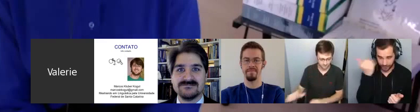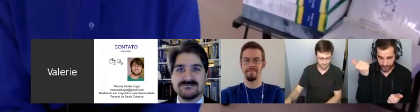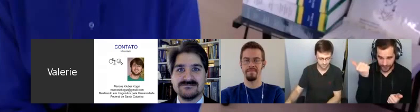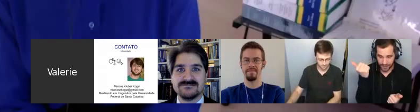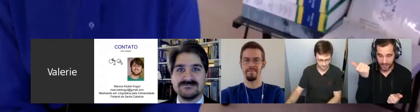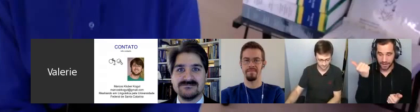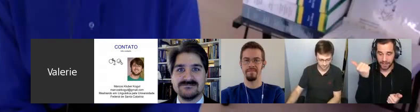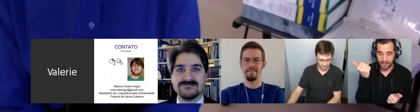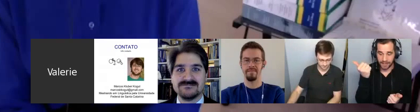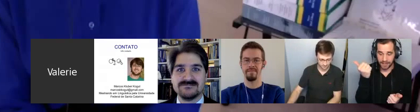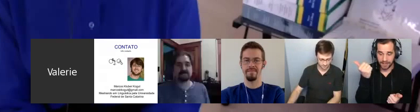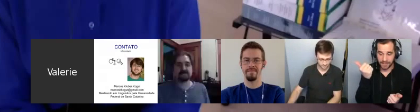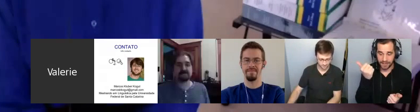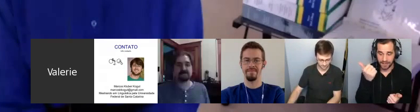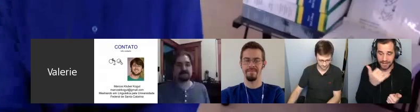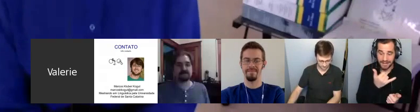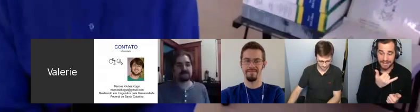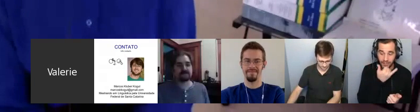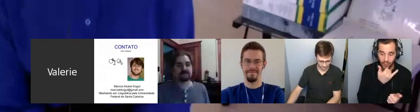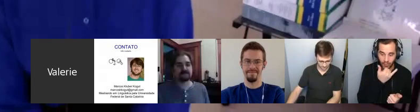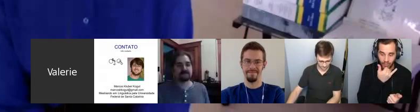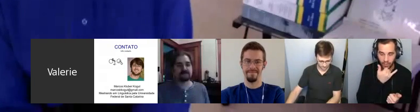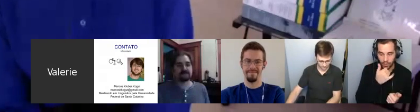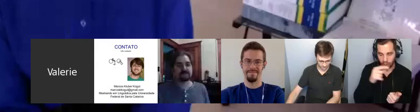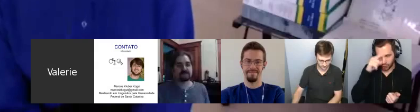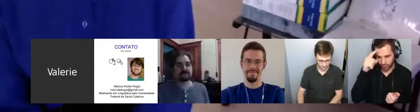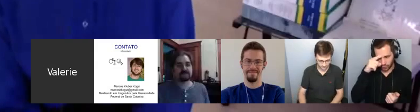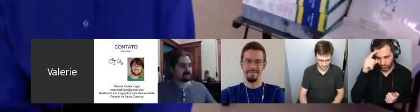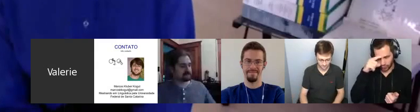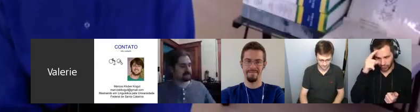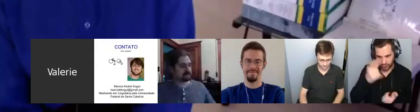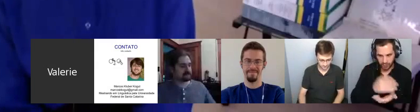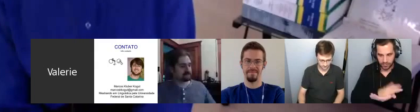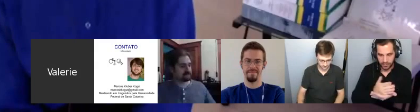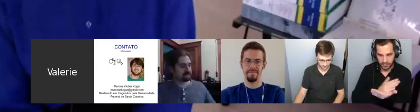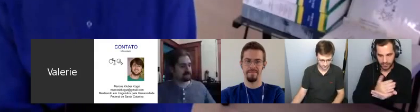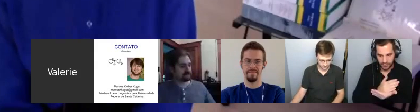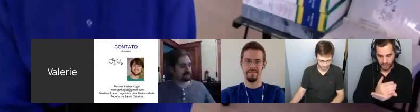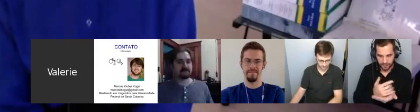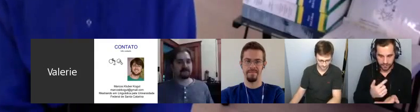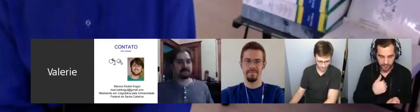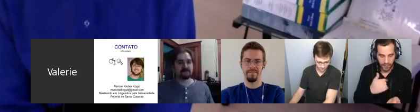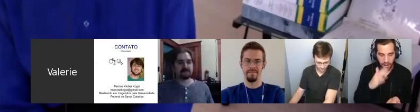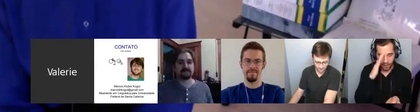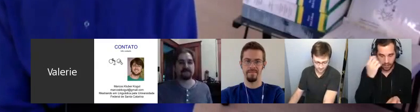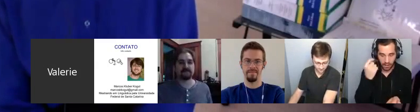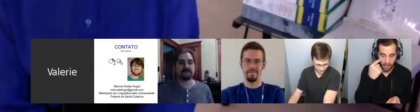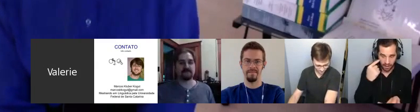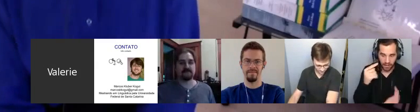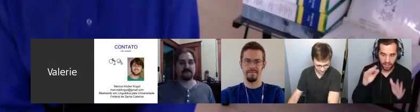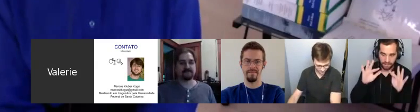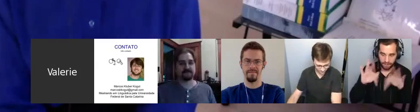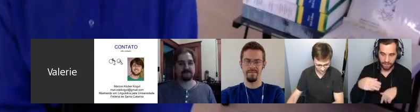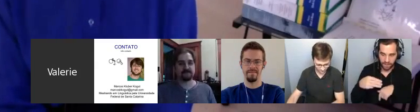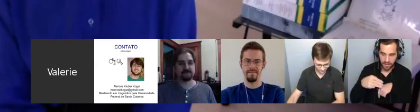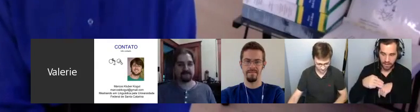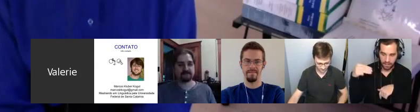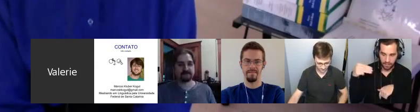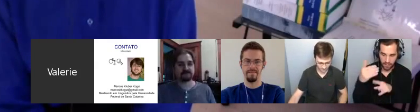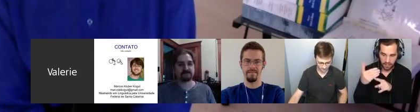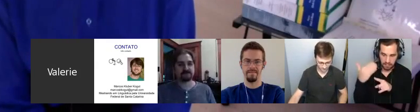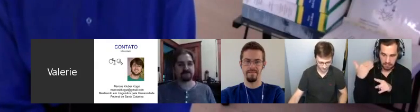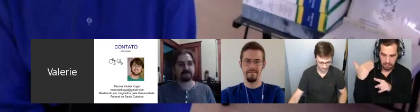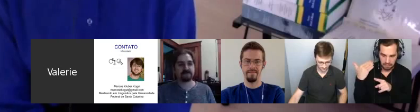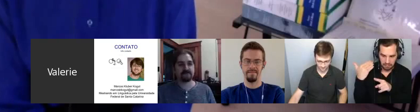can interpret for me, I hope, that Marcos is concluding his master's degree, I believe, at